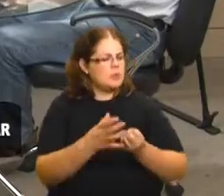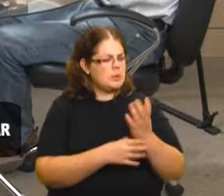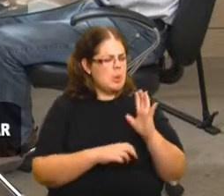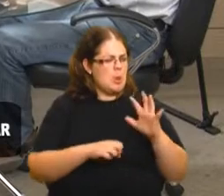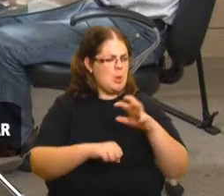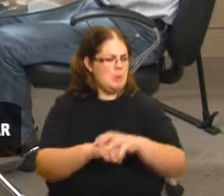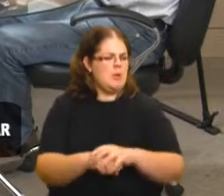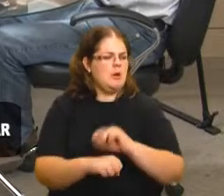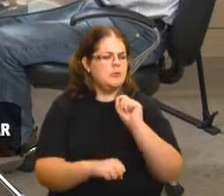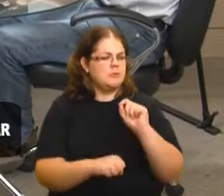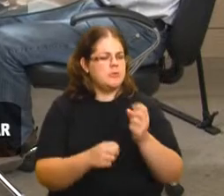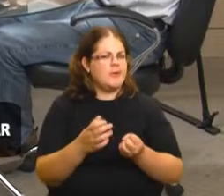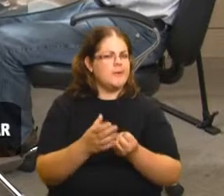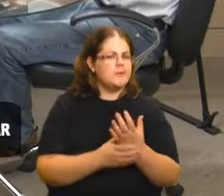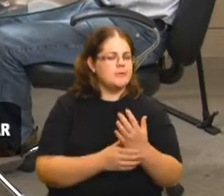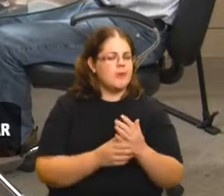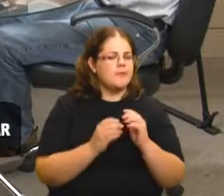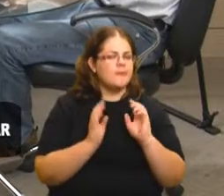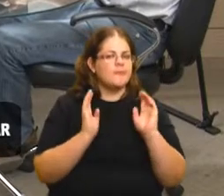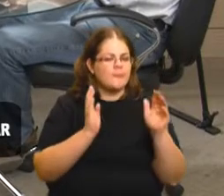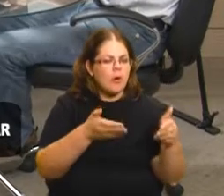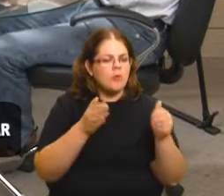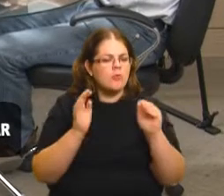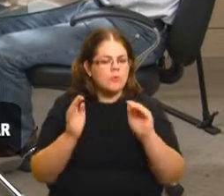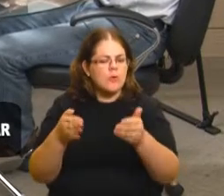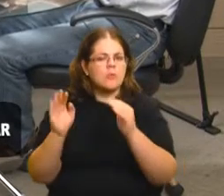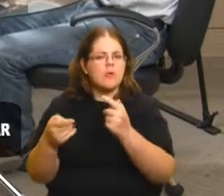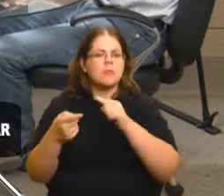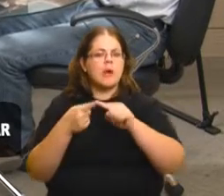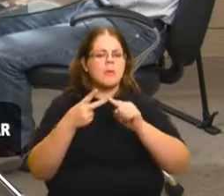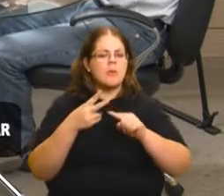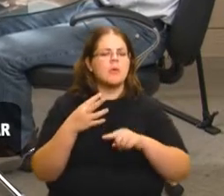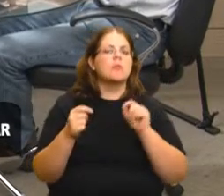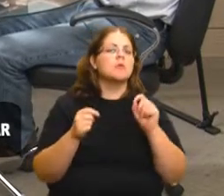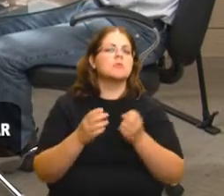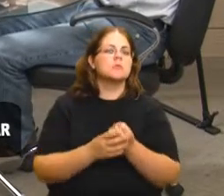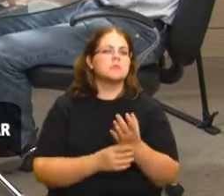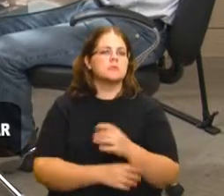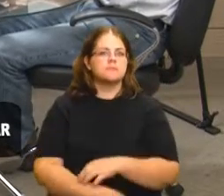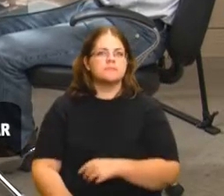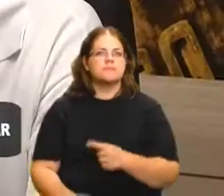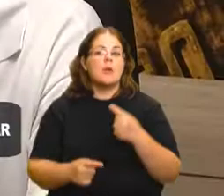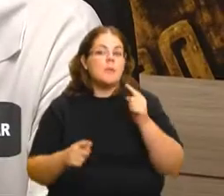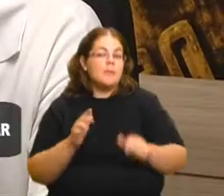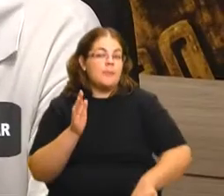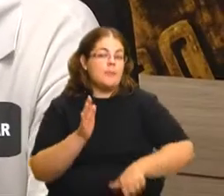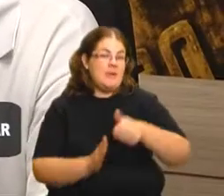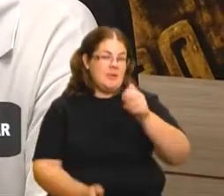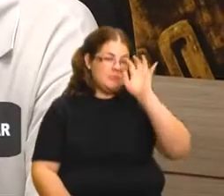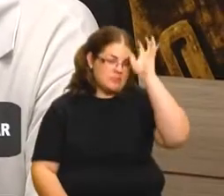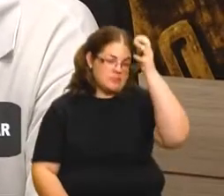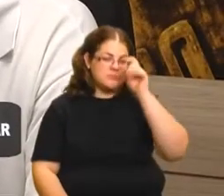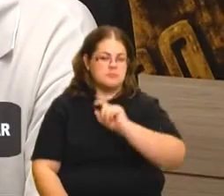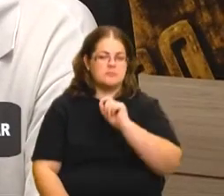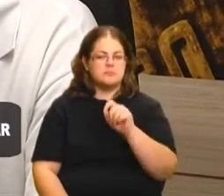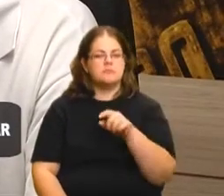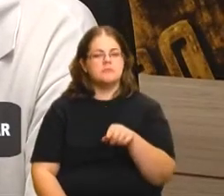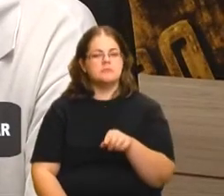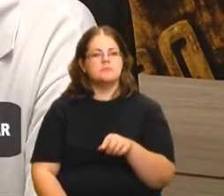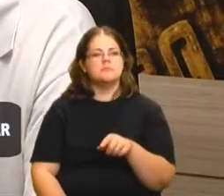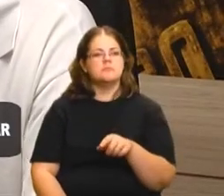aconteceu, o que foram as primeiras decisões? Vamos sufocar a imprensa? Não, a primeira decisão, o golpe é dado